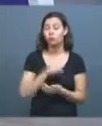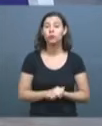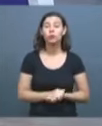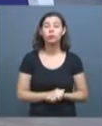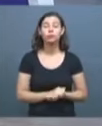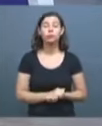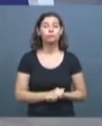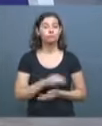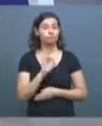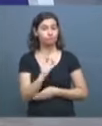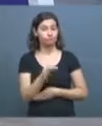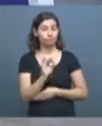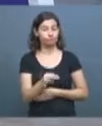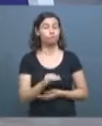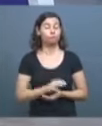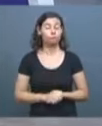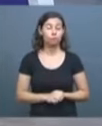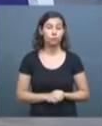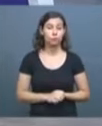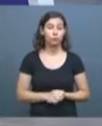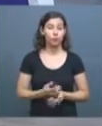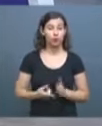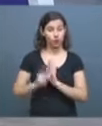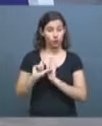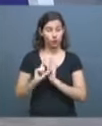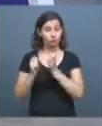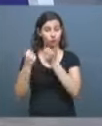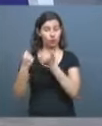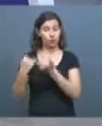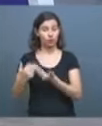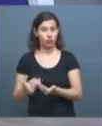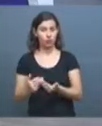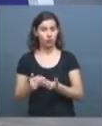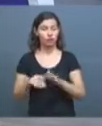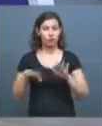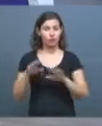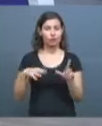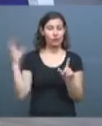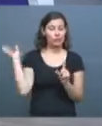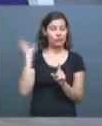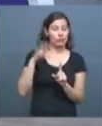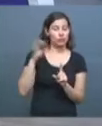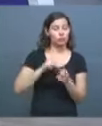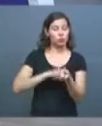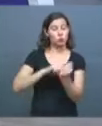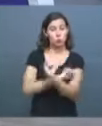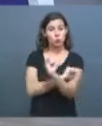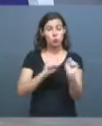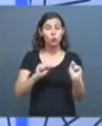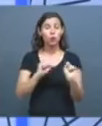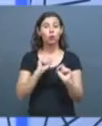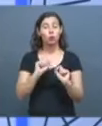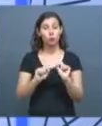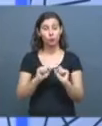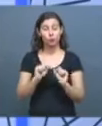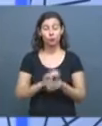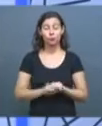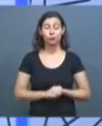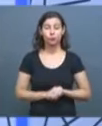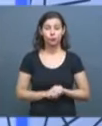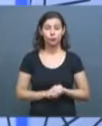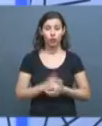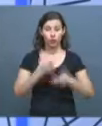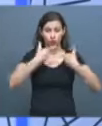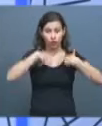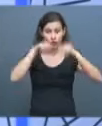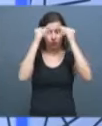Eu acho que interessante nessa, antes de falar sobre isso, essa pressão, esse estresse todo, na verdade, numa linguagem um